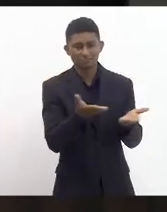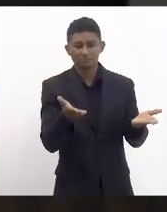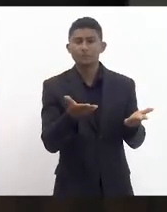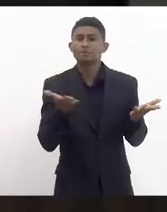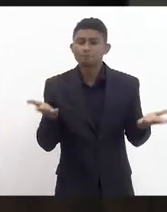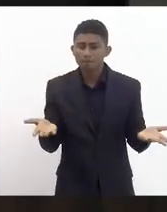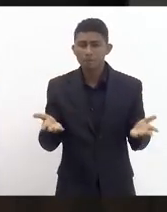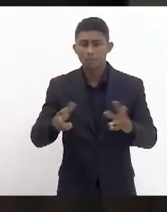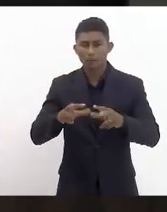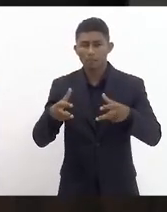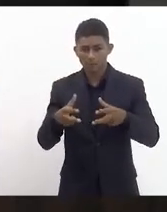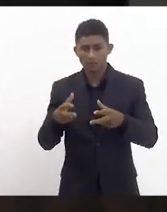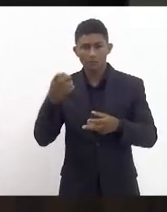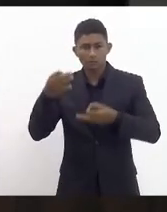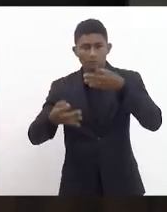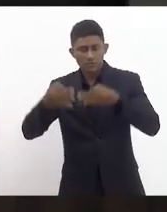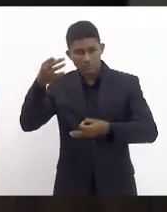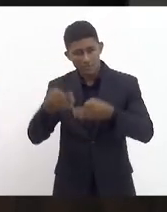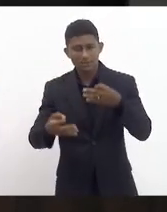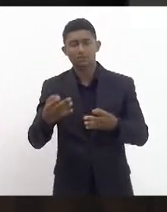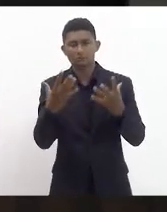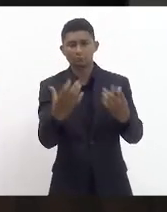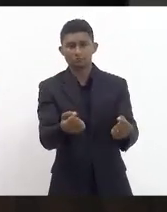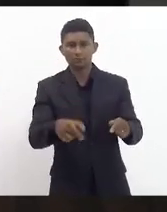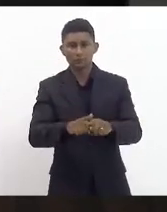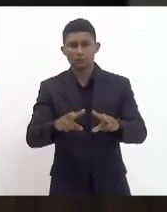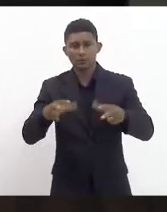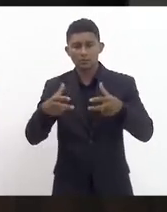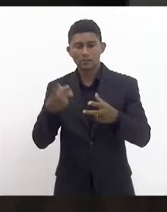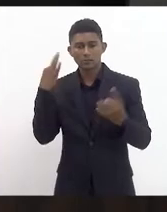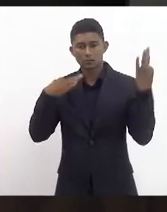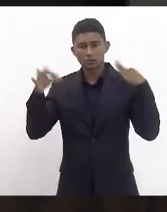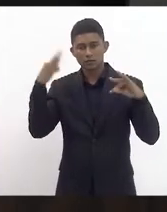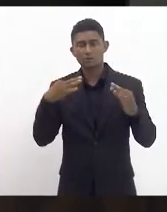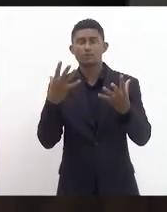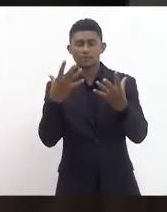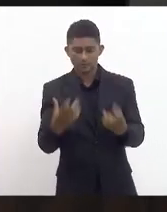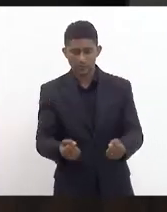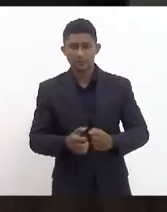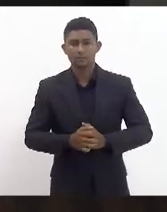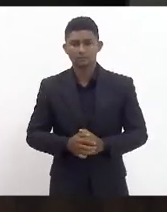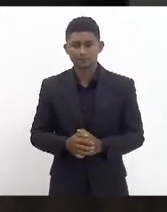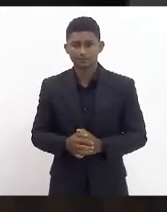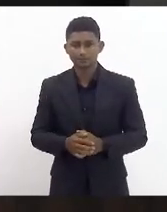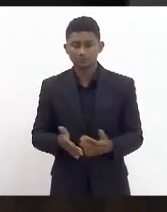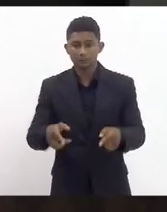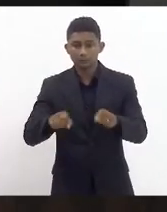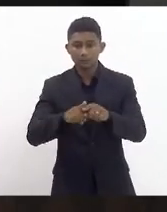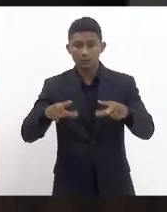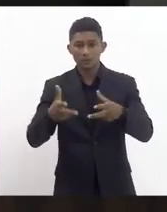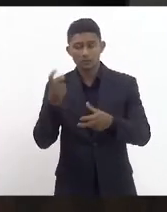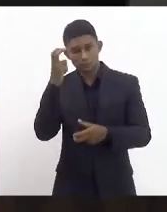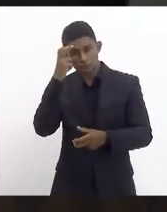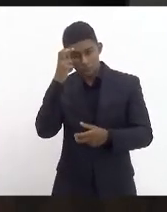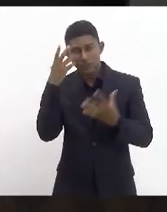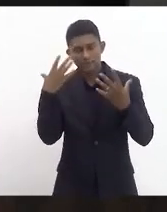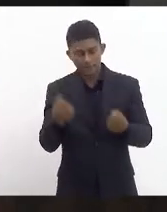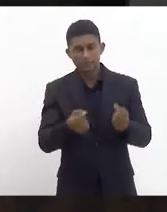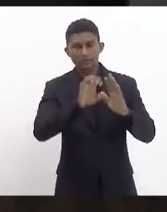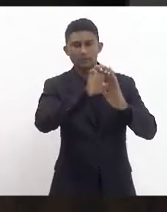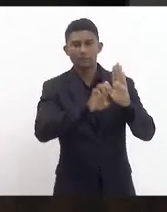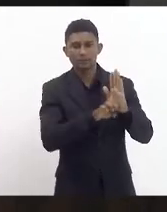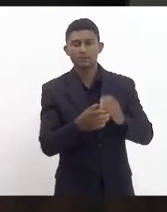Justiça pela condicionalidade com emenda. De Turismo, favorável com a emenda da Comissão de Constituição e Justiça. De Cultura, favorável com